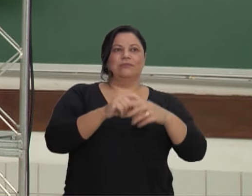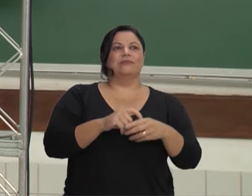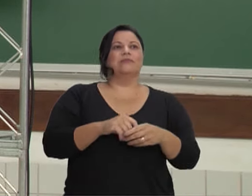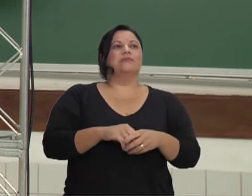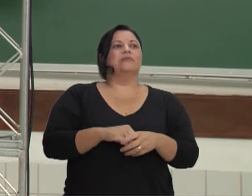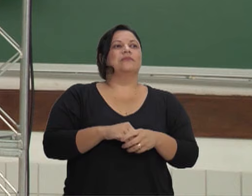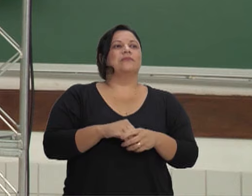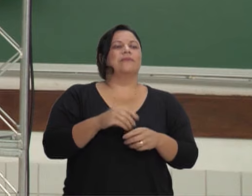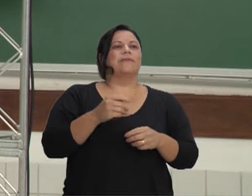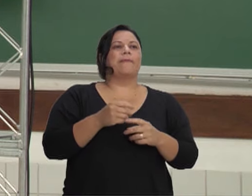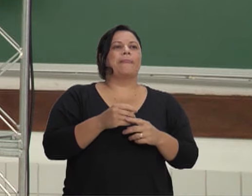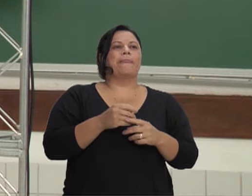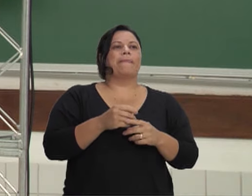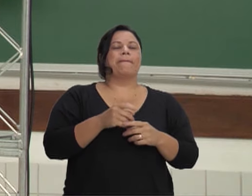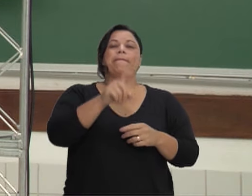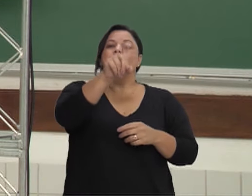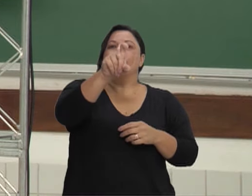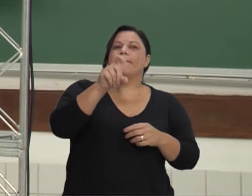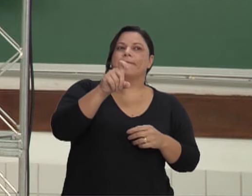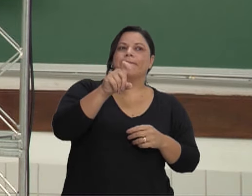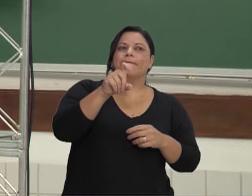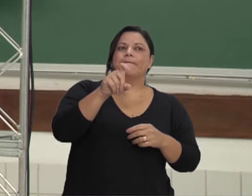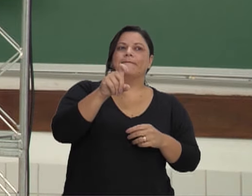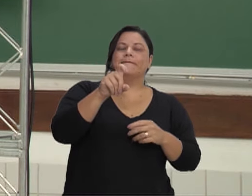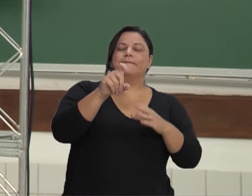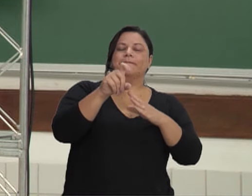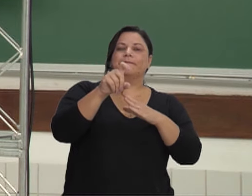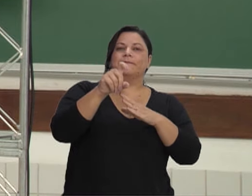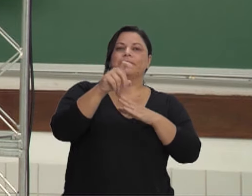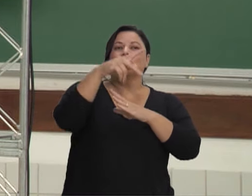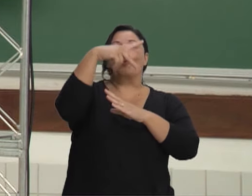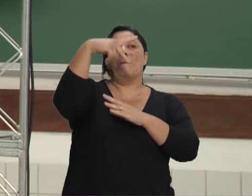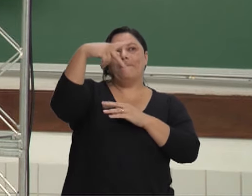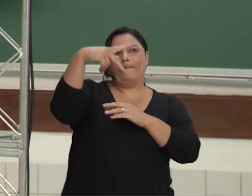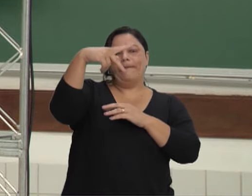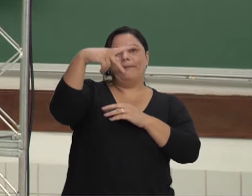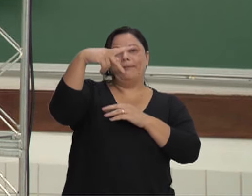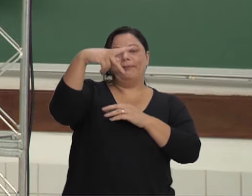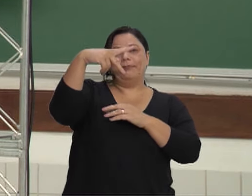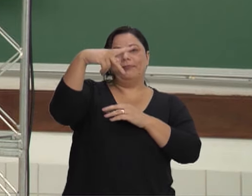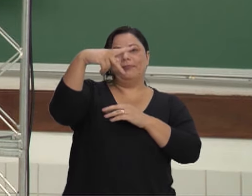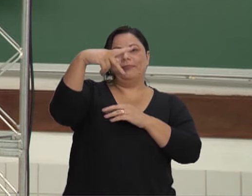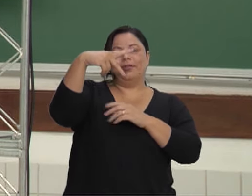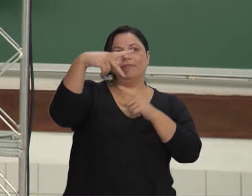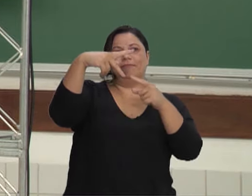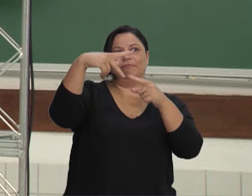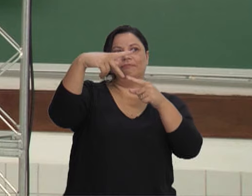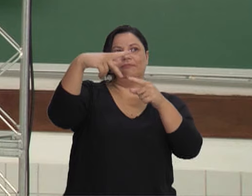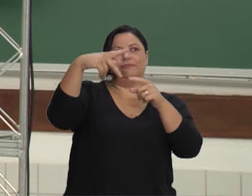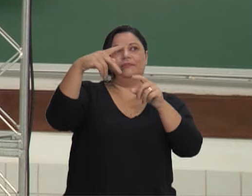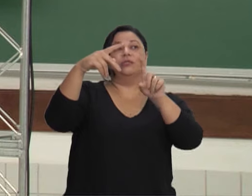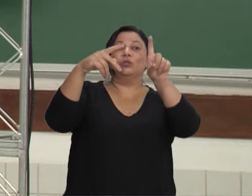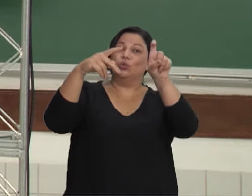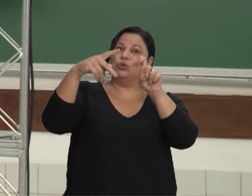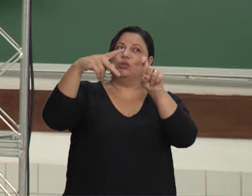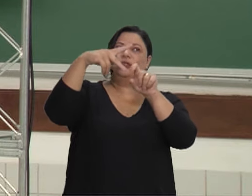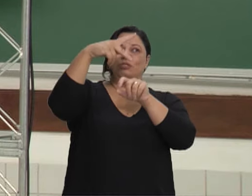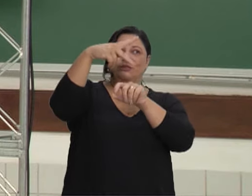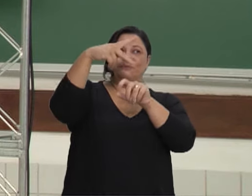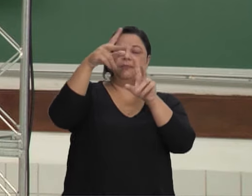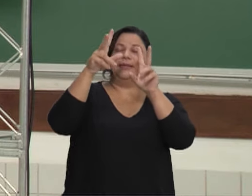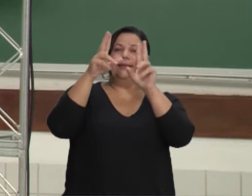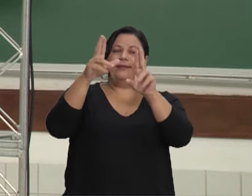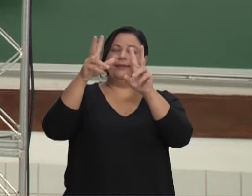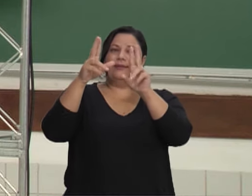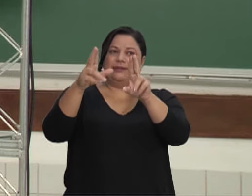Só colocar aqui o XP, o ponto P, o x de P vai ser igual